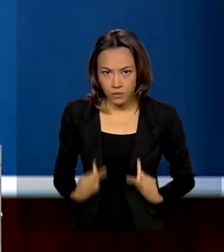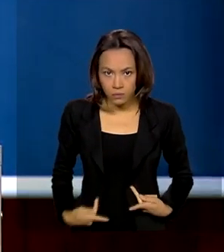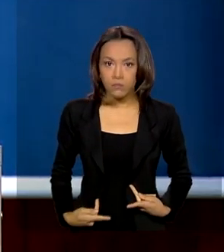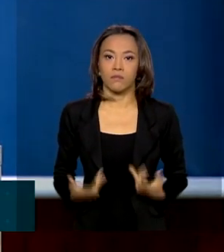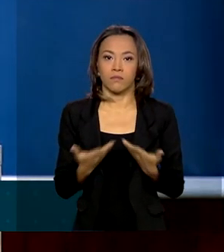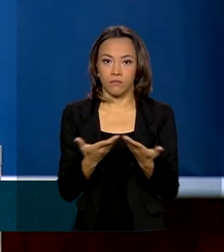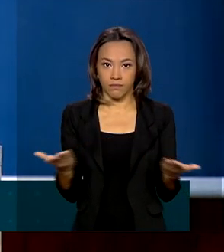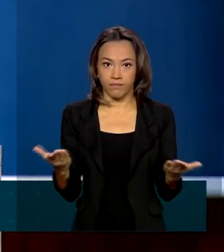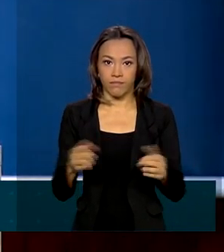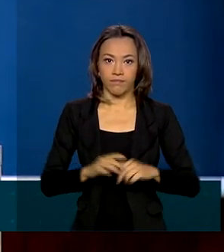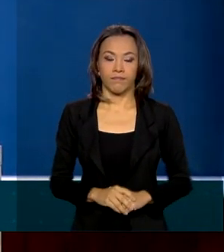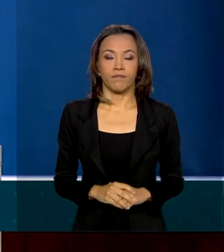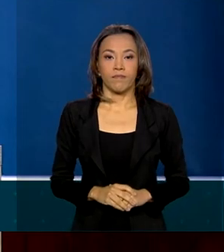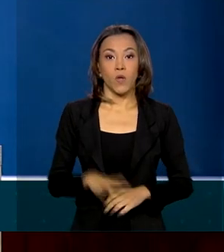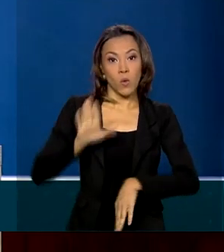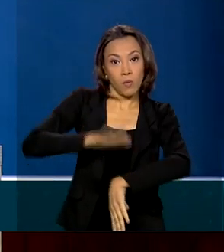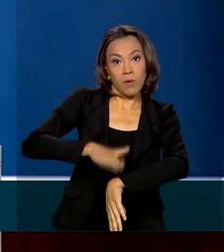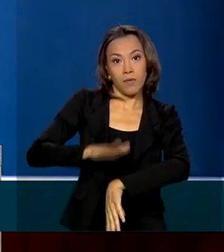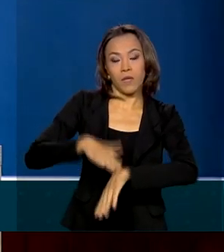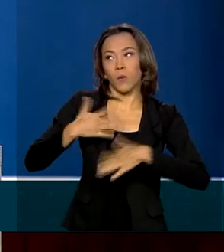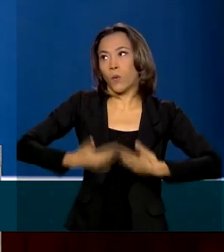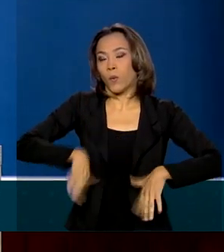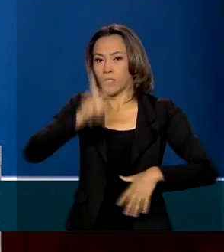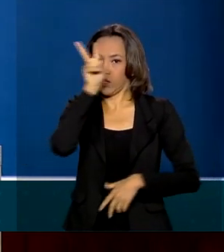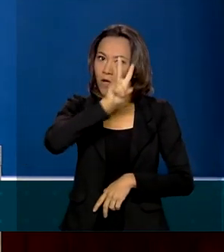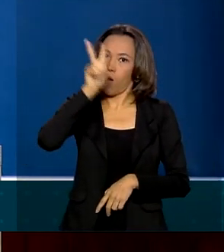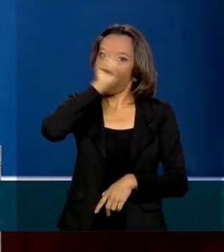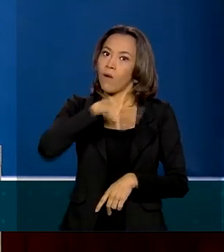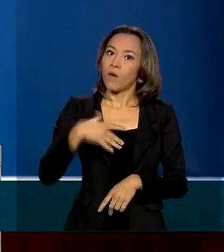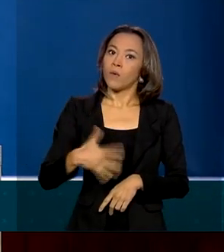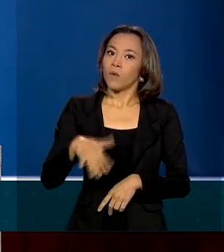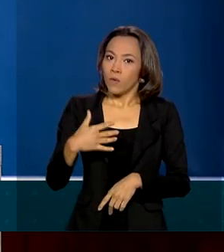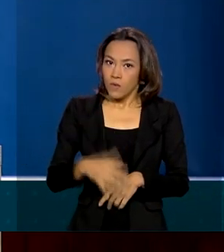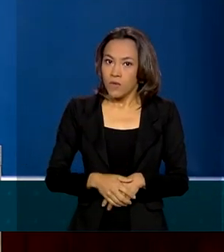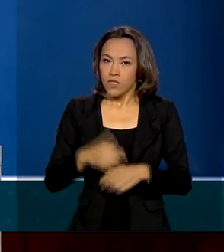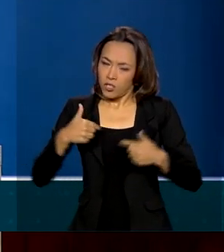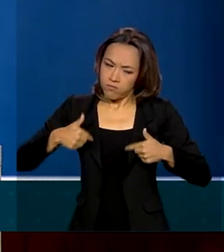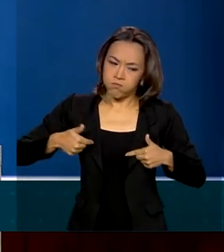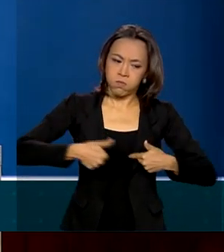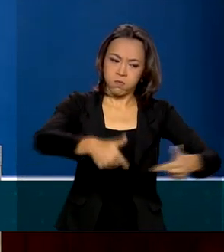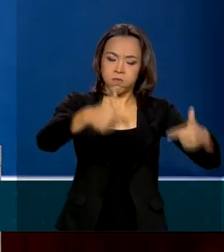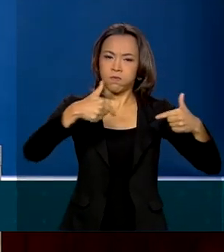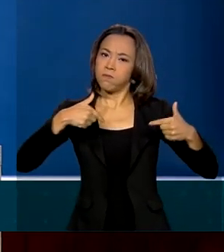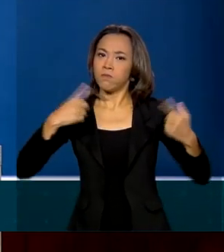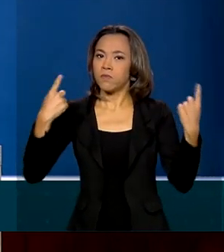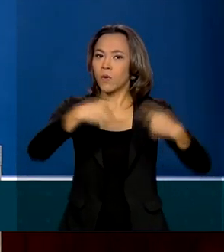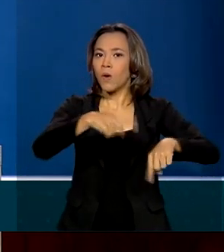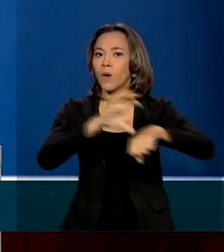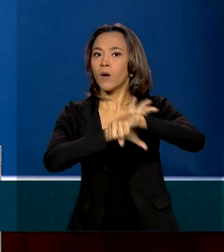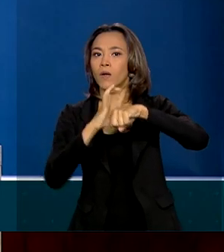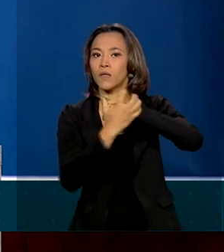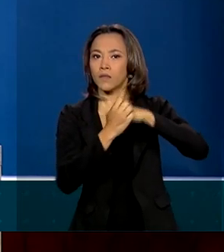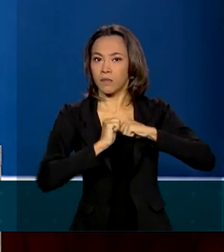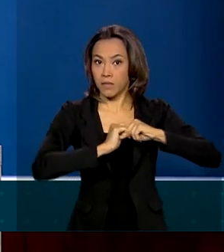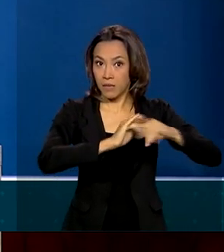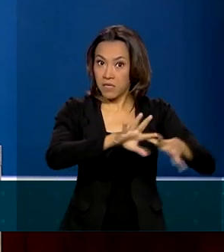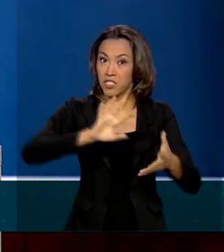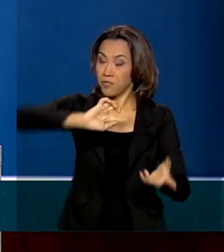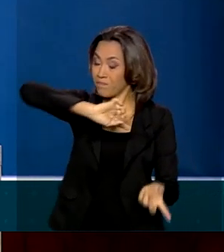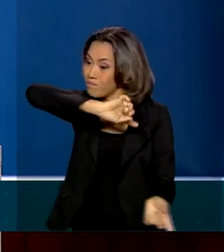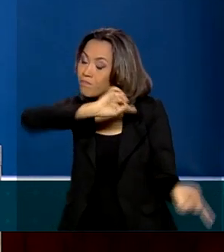pública. O momento é histórico de enfrentamento real à pandemia, capaz de reverter